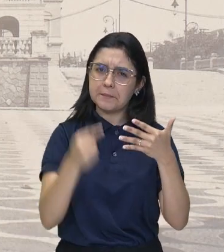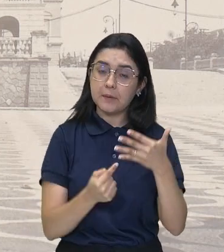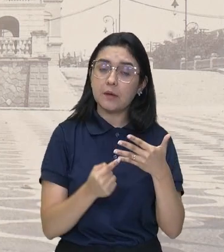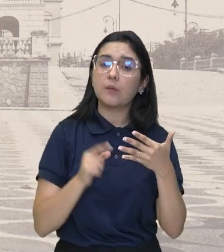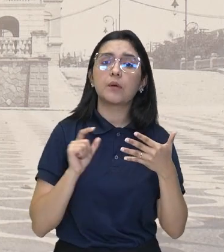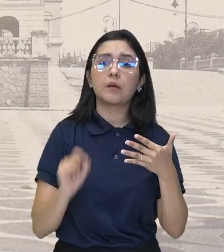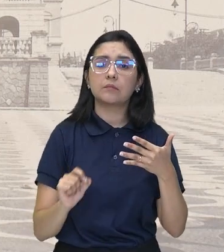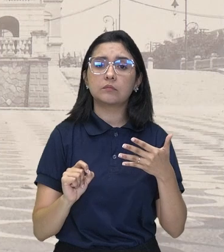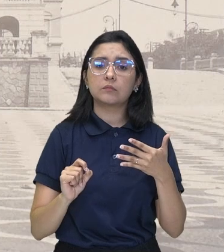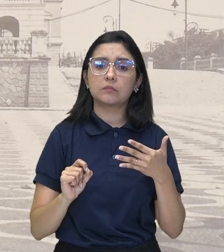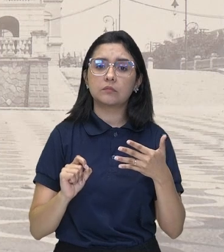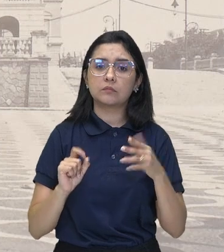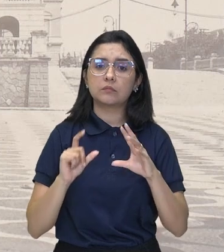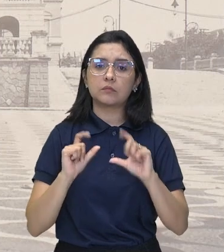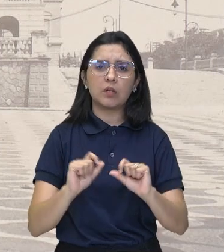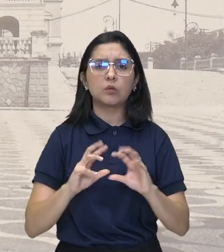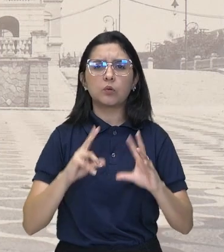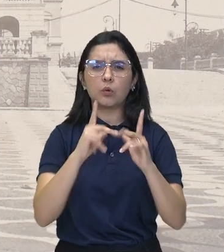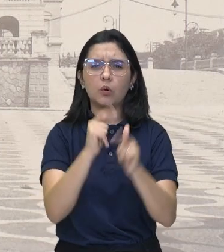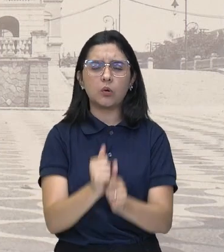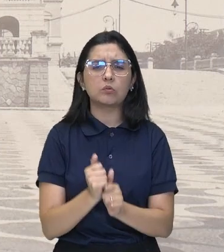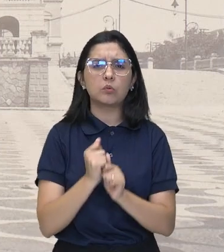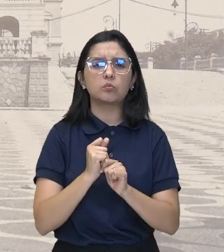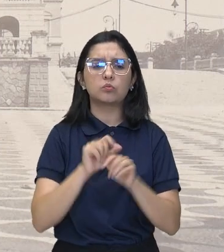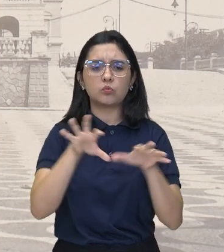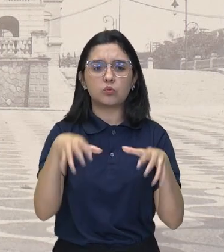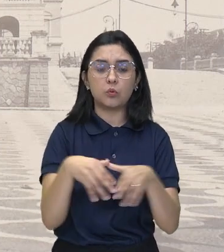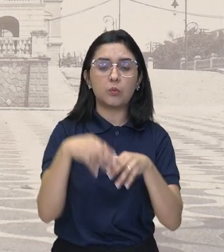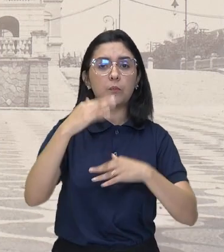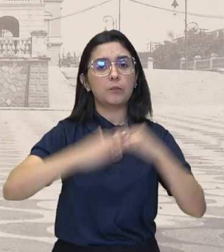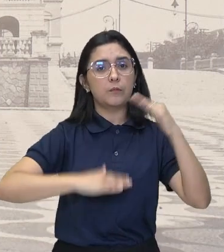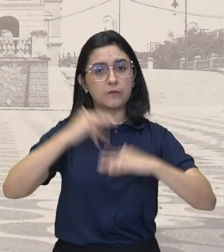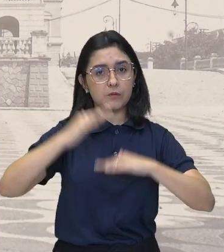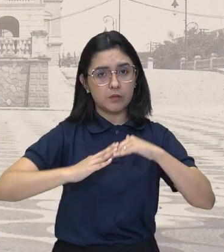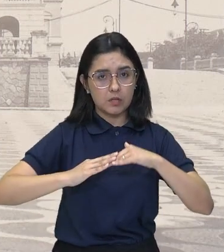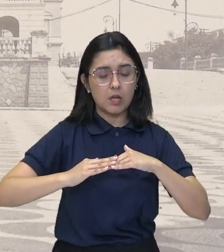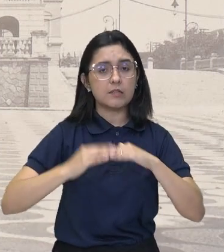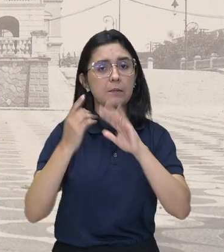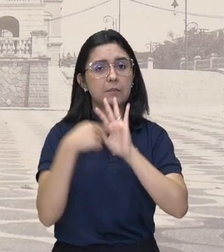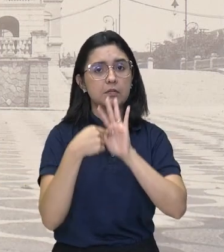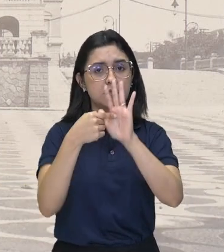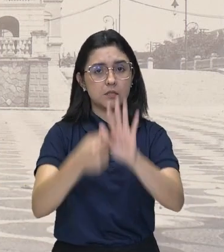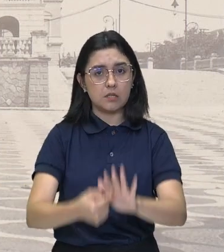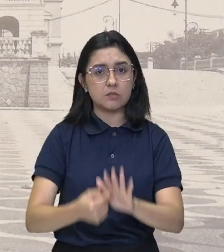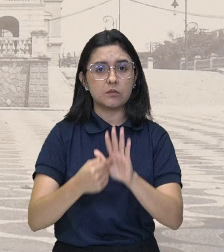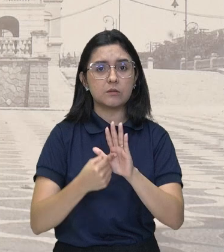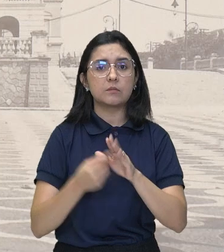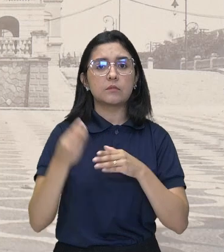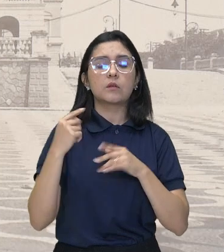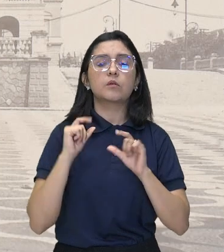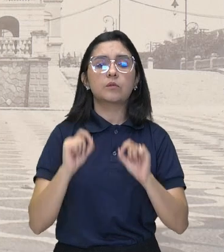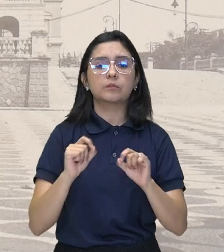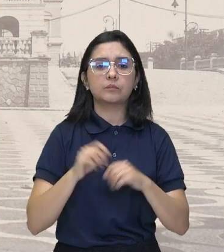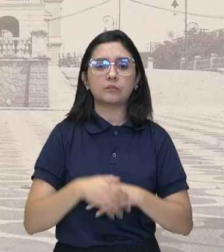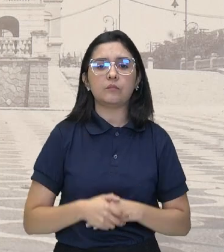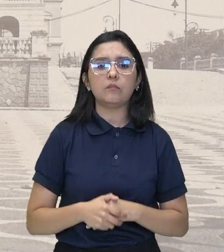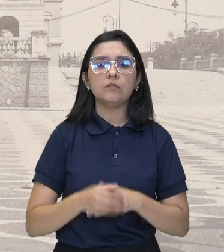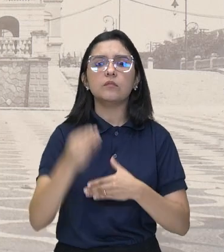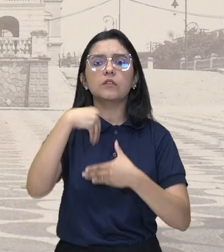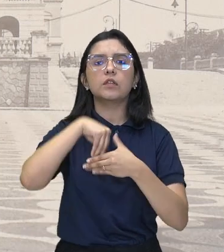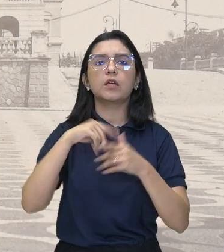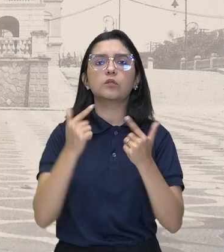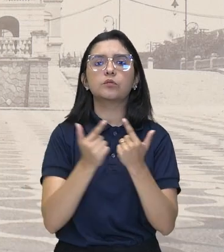quê? De todo um corpo de profissionais que fazem apresentações dentro do quê? Da